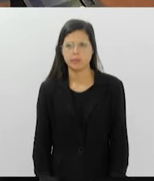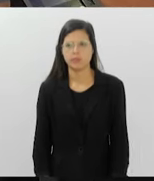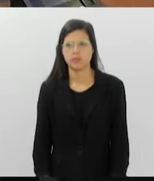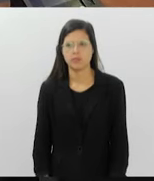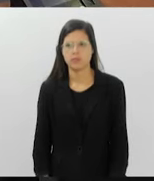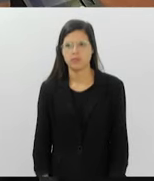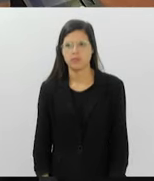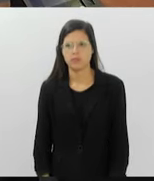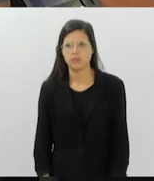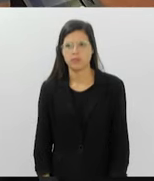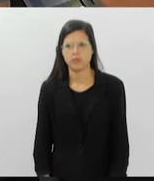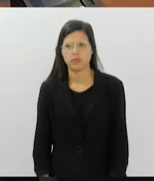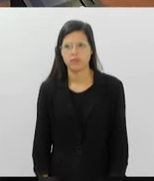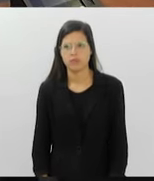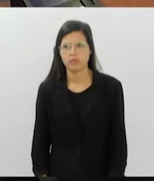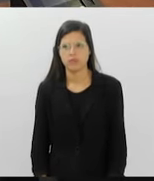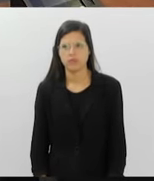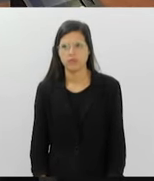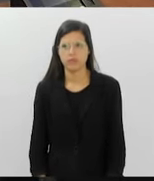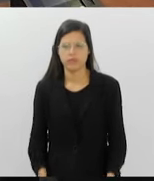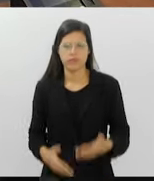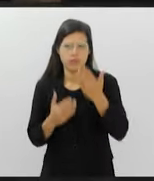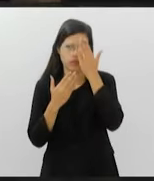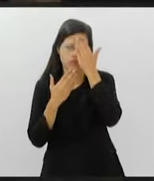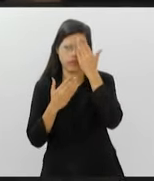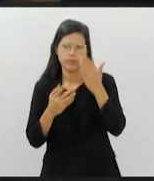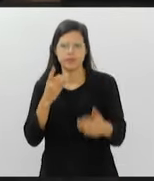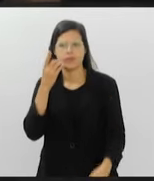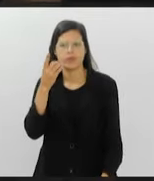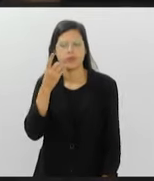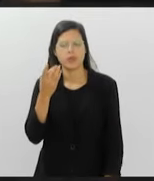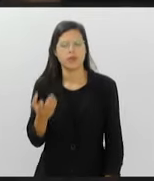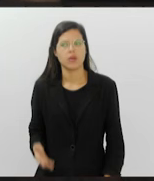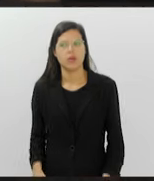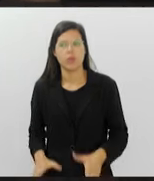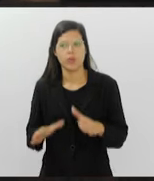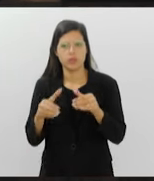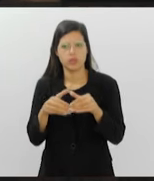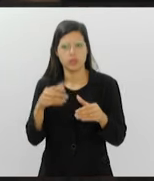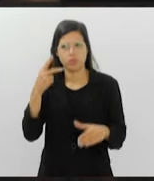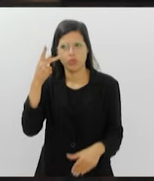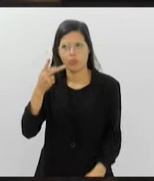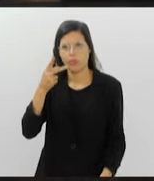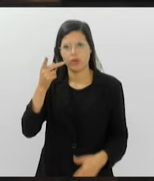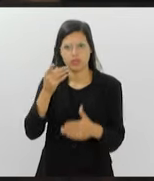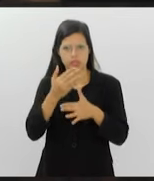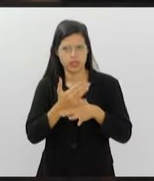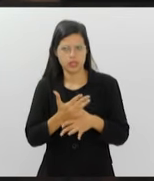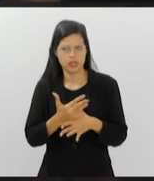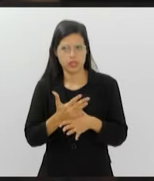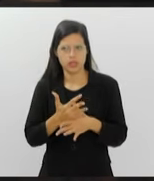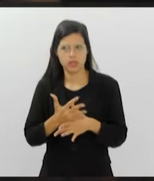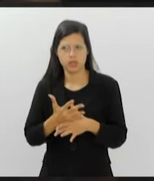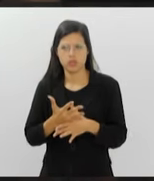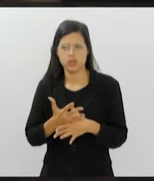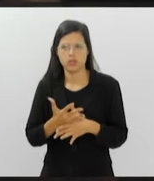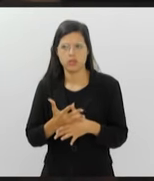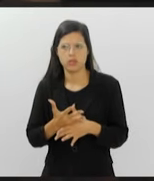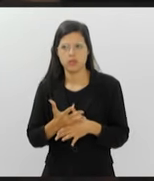Pode deixar. Obrigado, Pobel. Pela Comissão de Política Urbana.